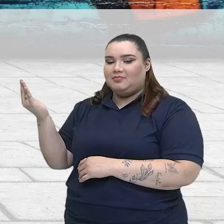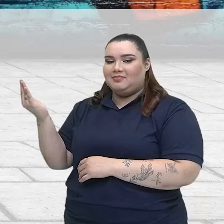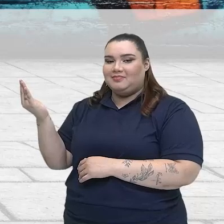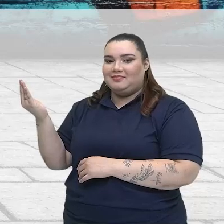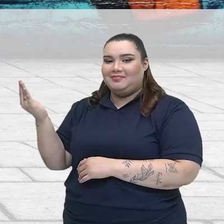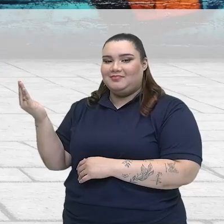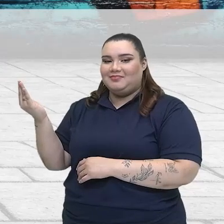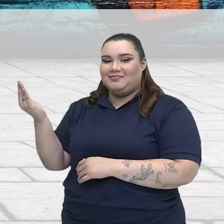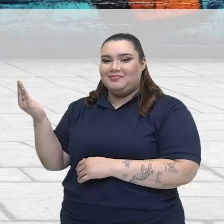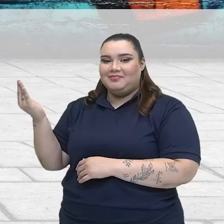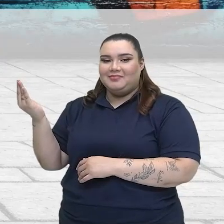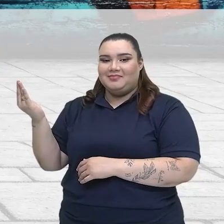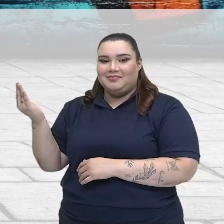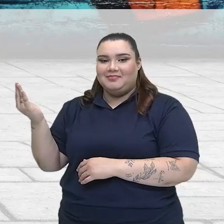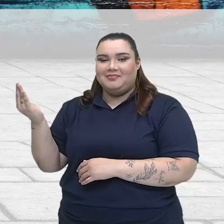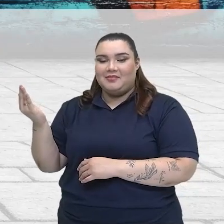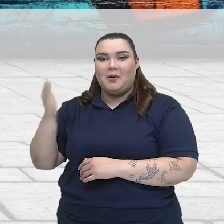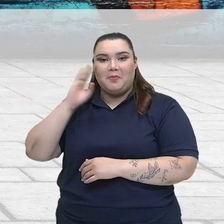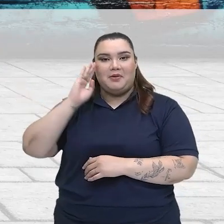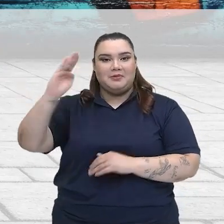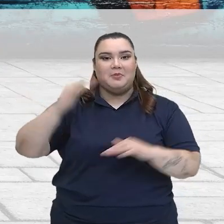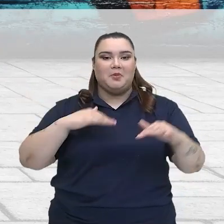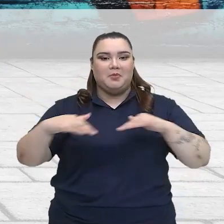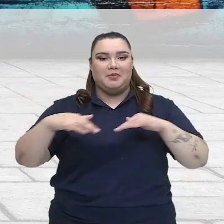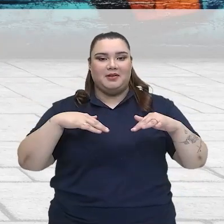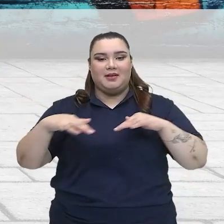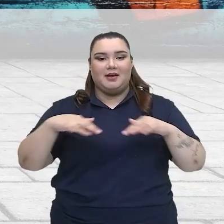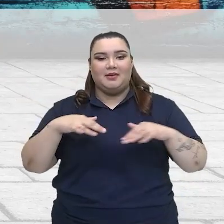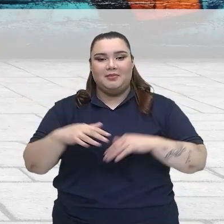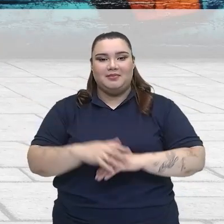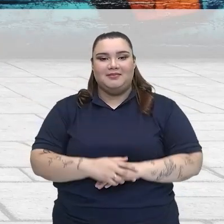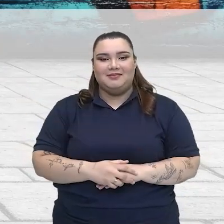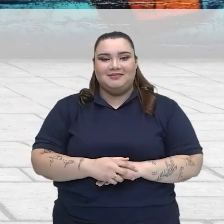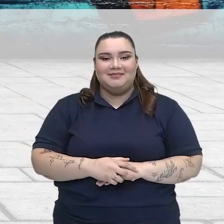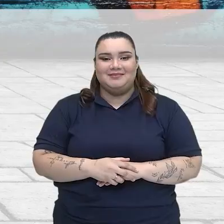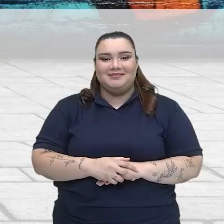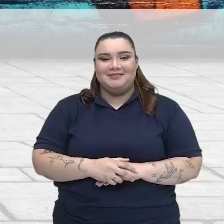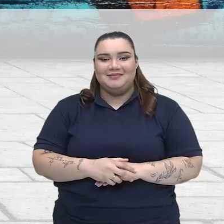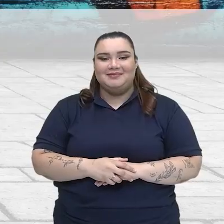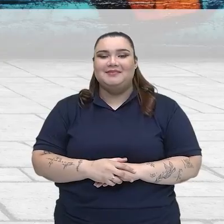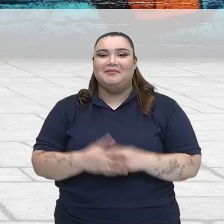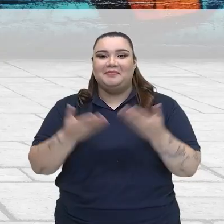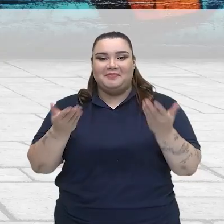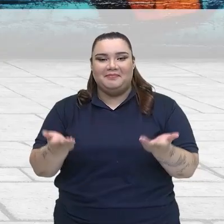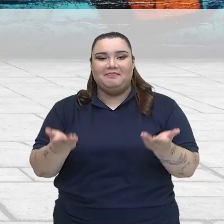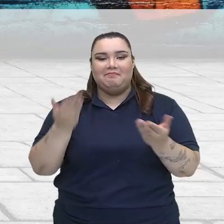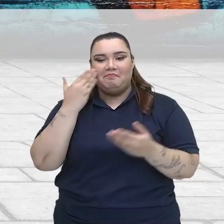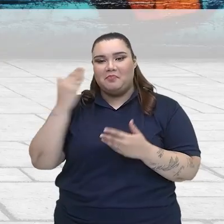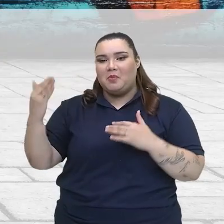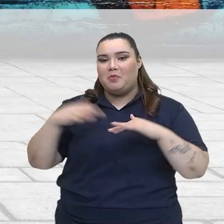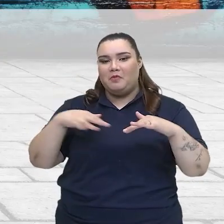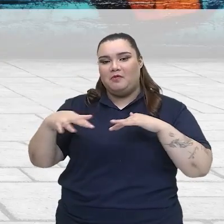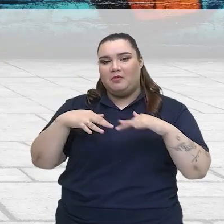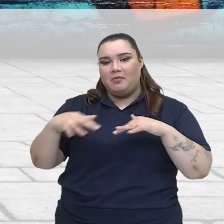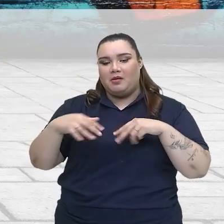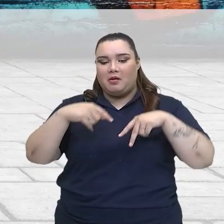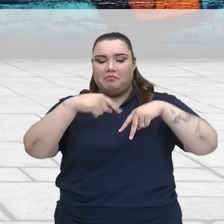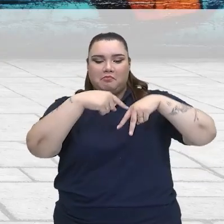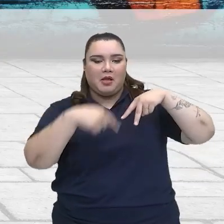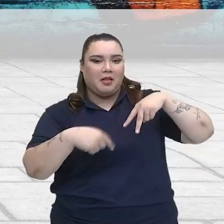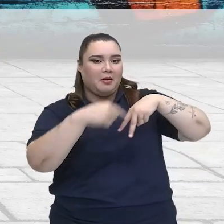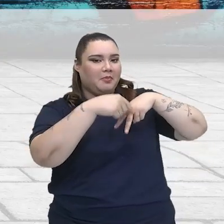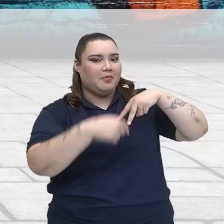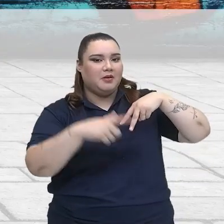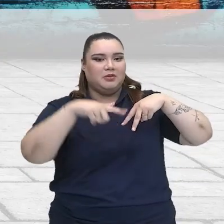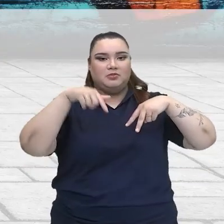locking. Esse é o movimento principal da dança locking. Então, trancar. Pode ser com a perna direita,